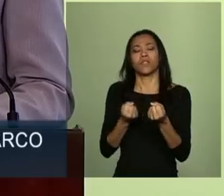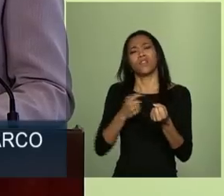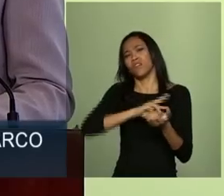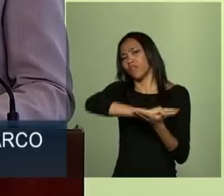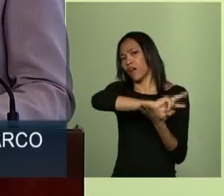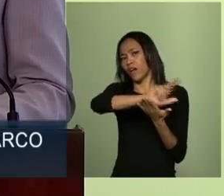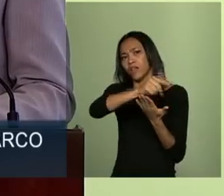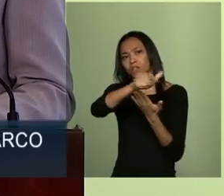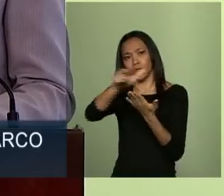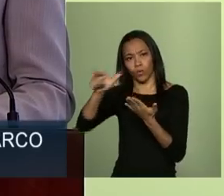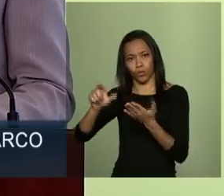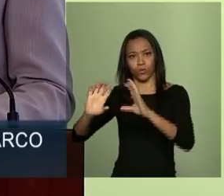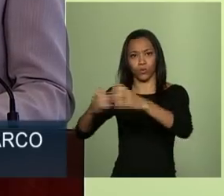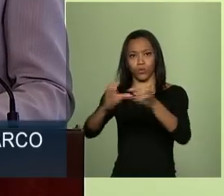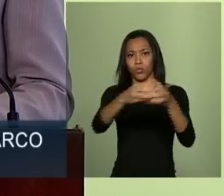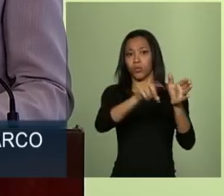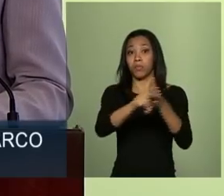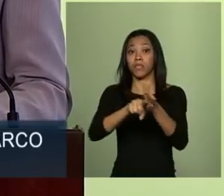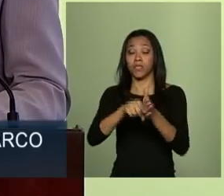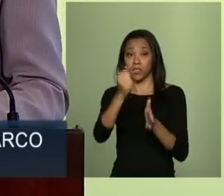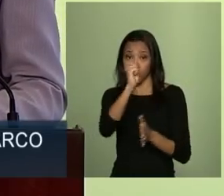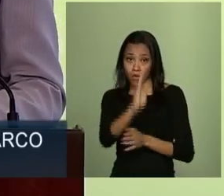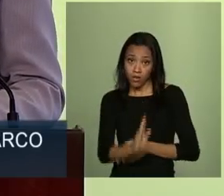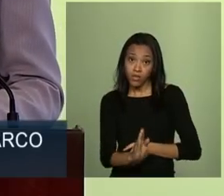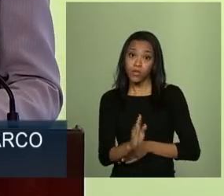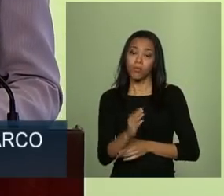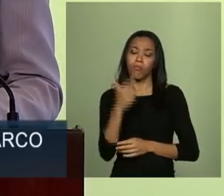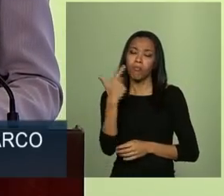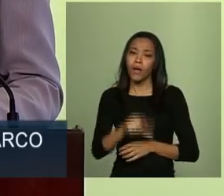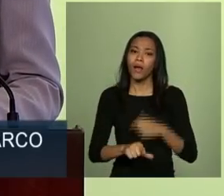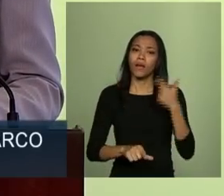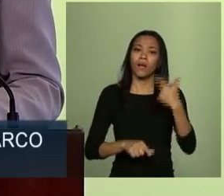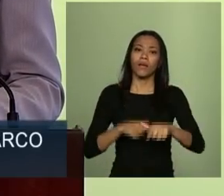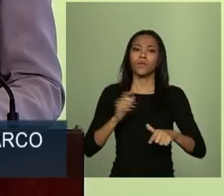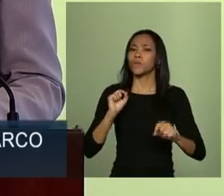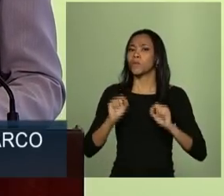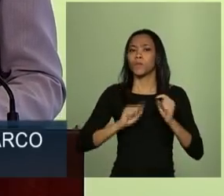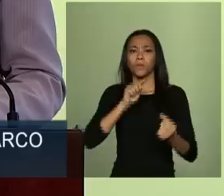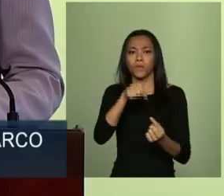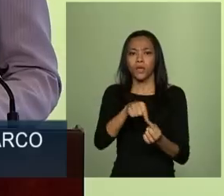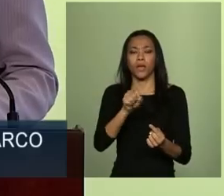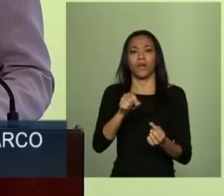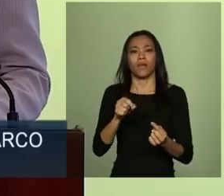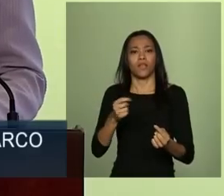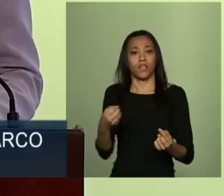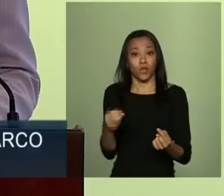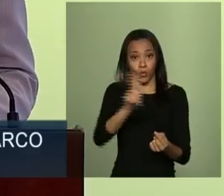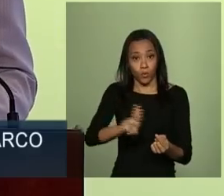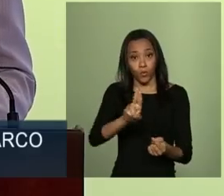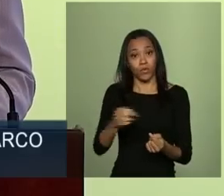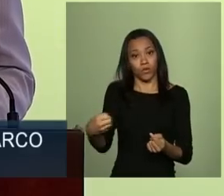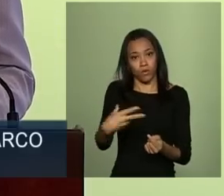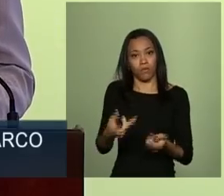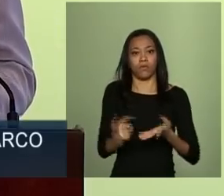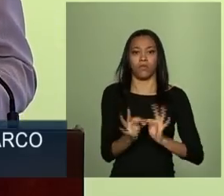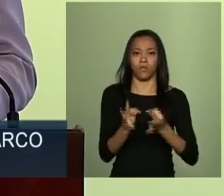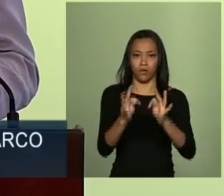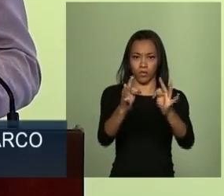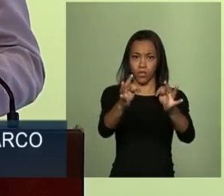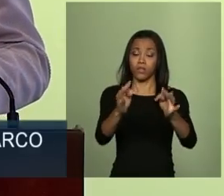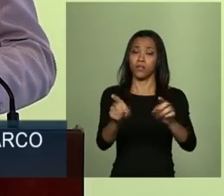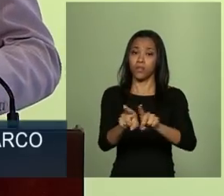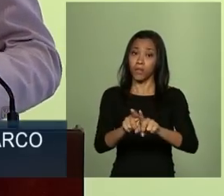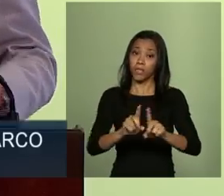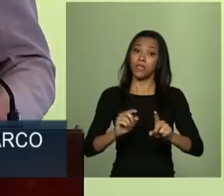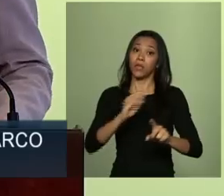no Brasil, para que o Brasil seja cada vez mais um país que inova, um país que se